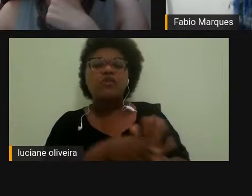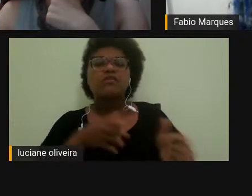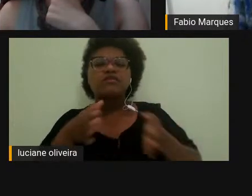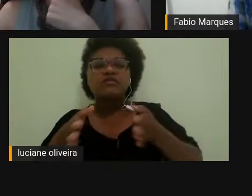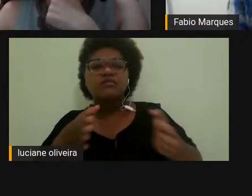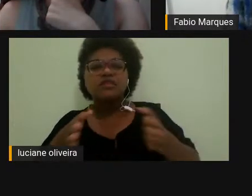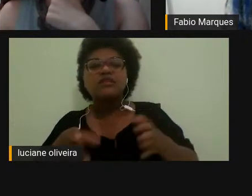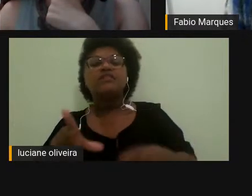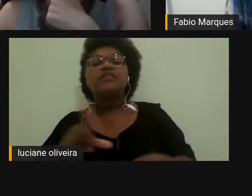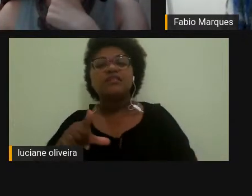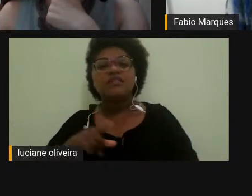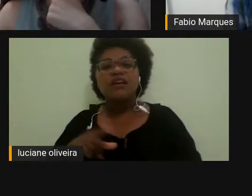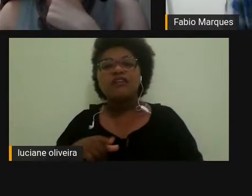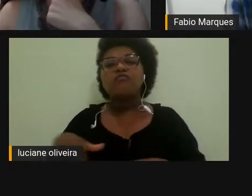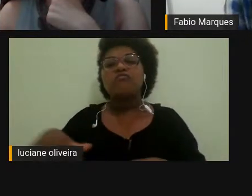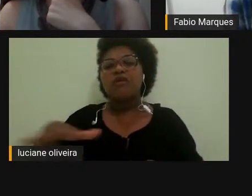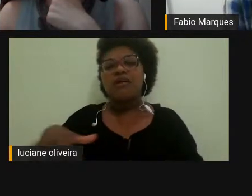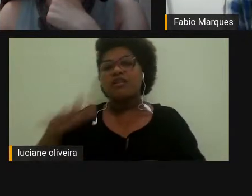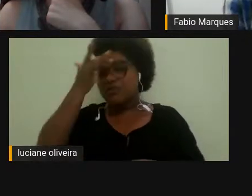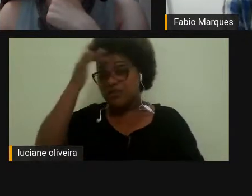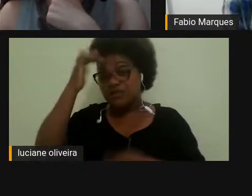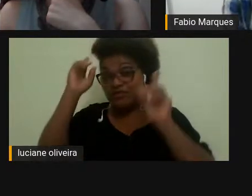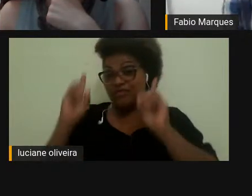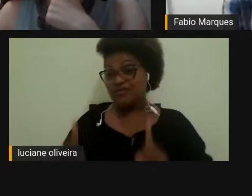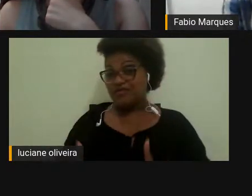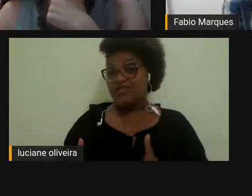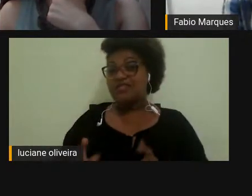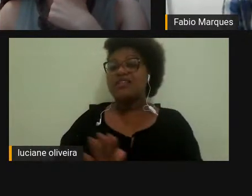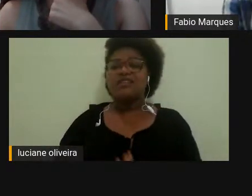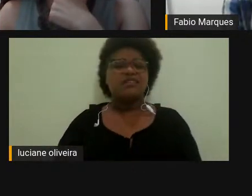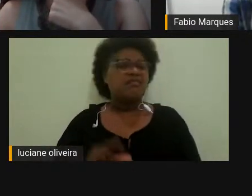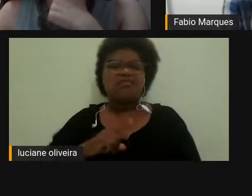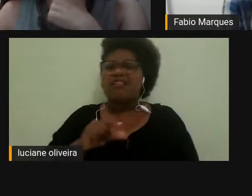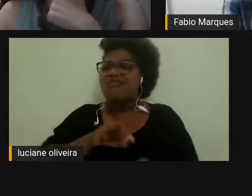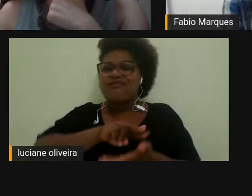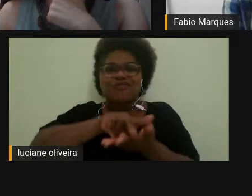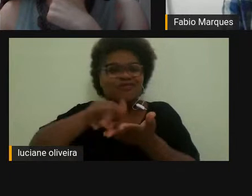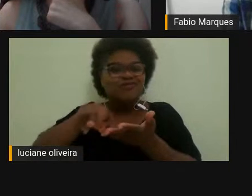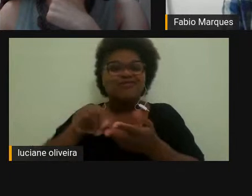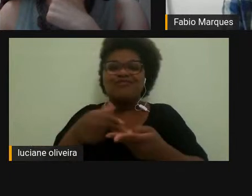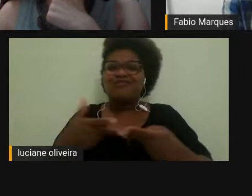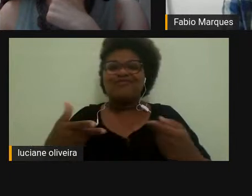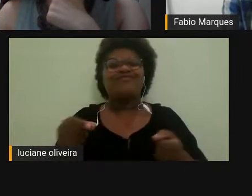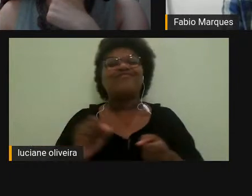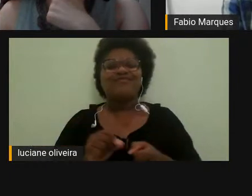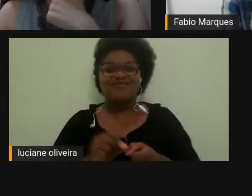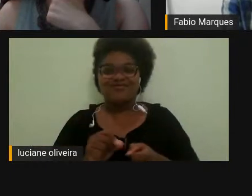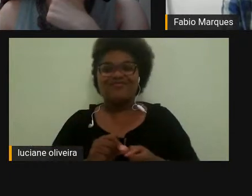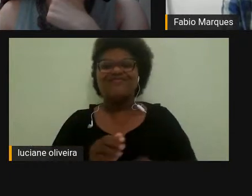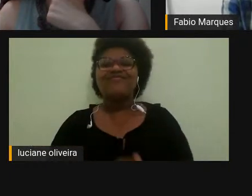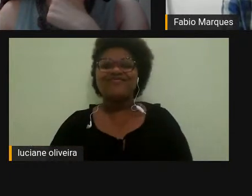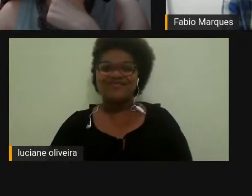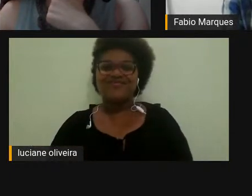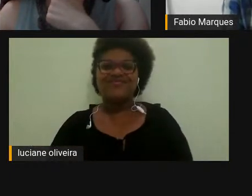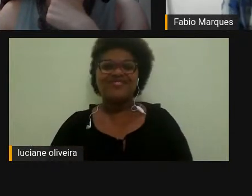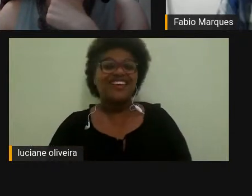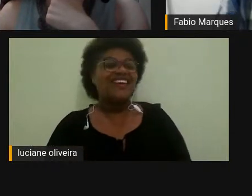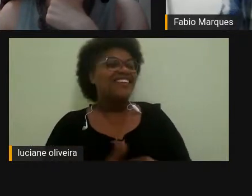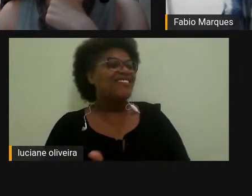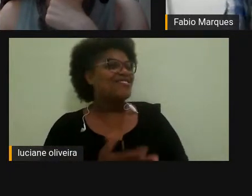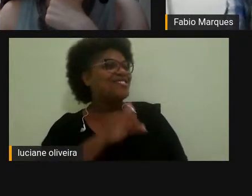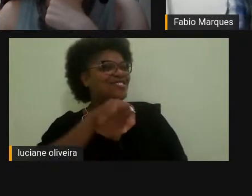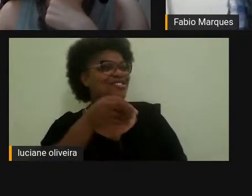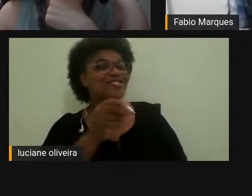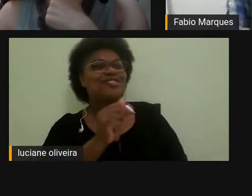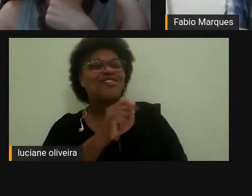então tem tem muita coisa a ser feita muita coisa mesmo e dobra o João eu